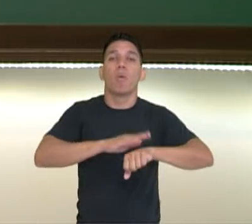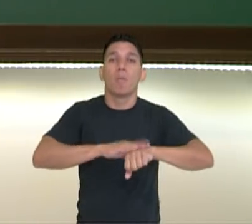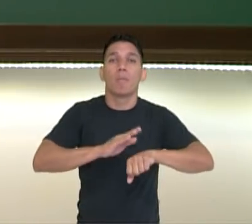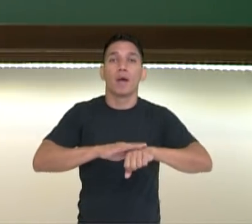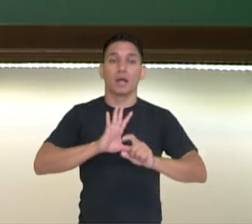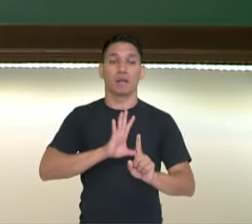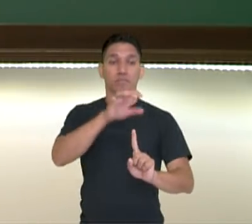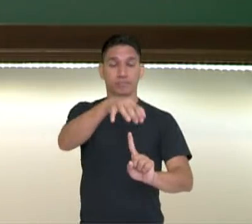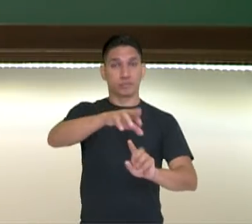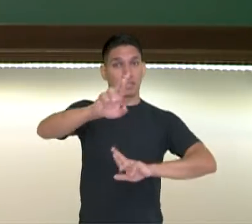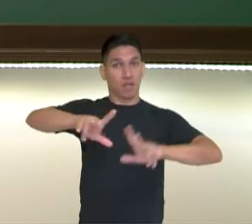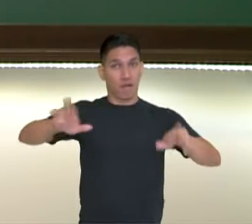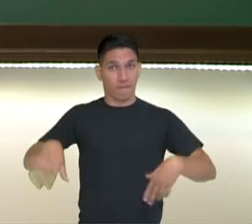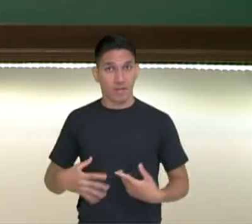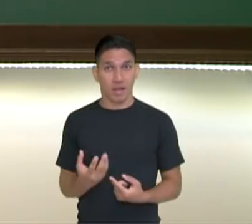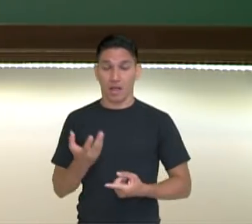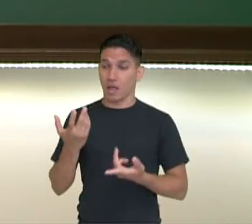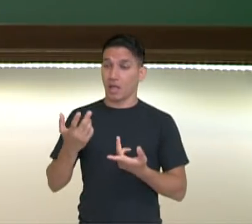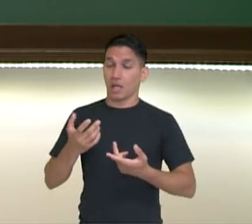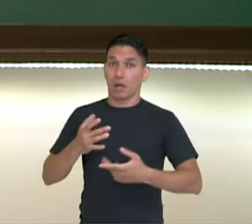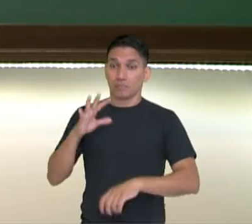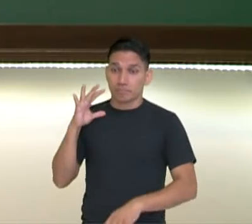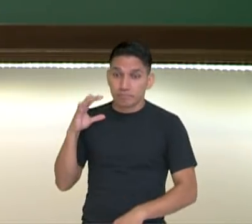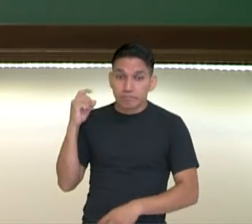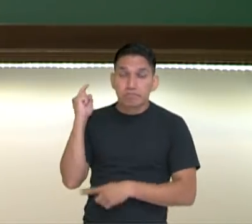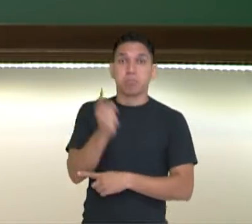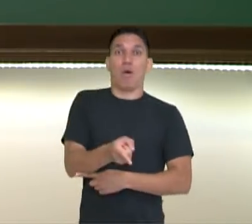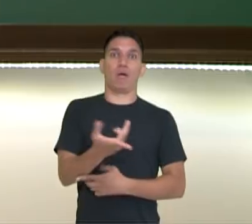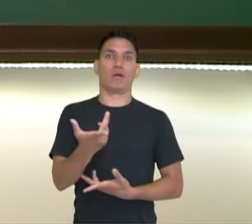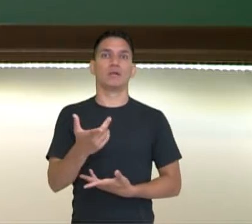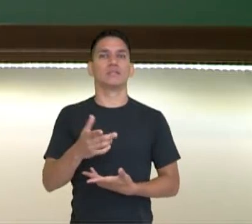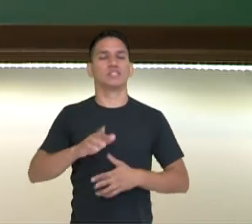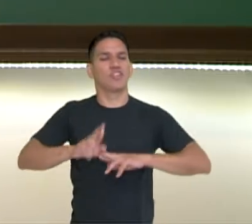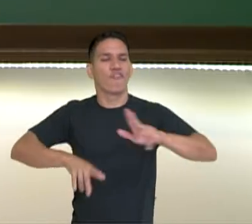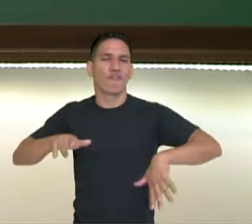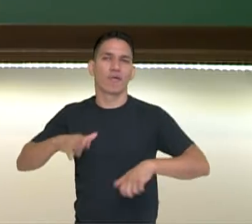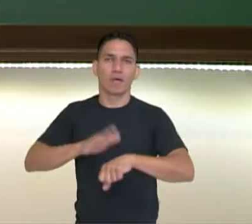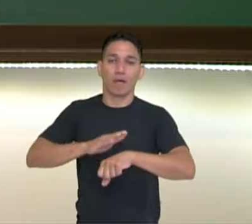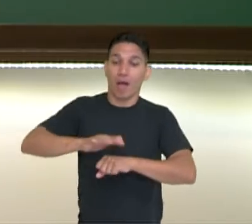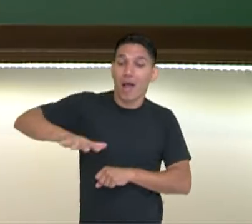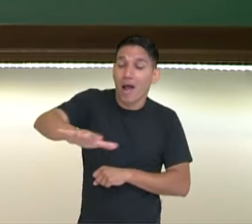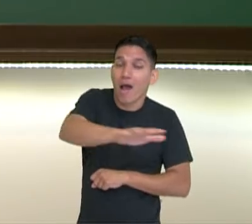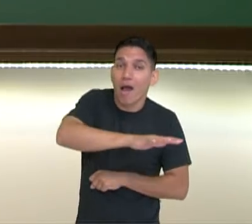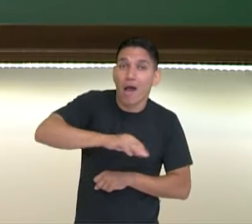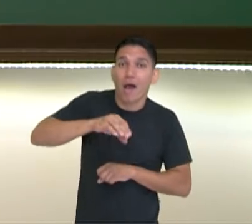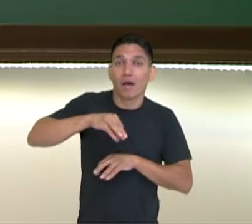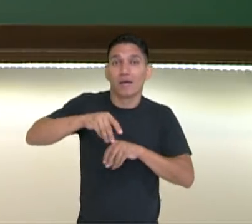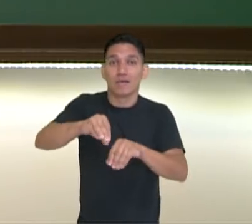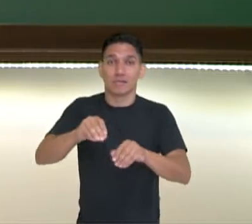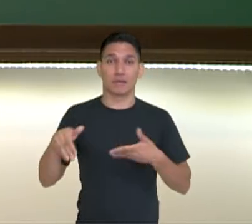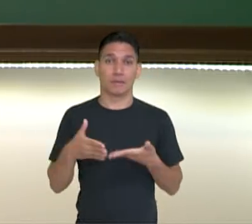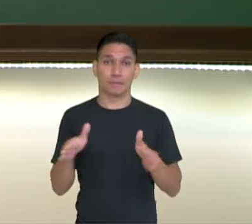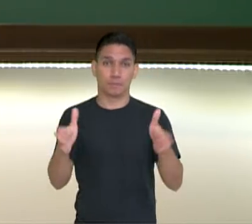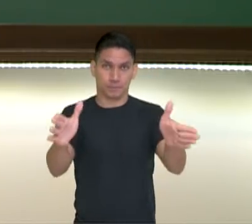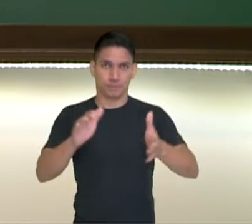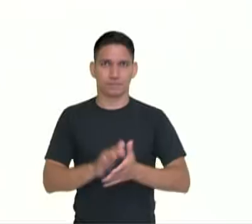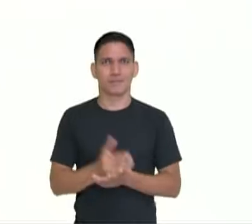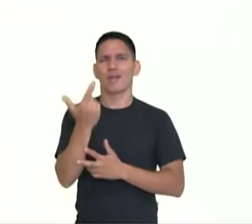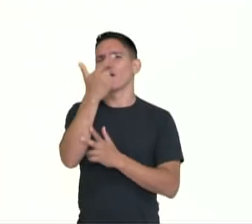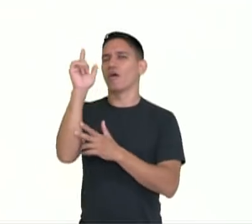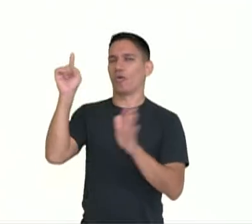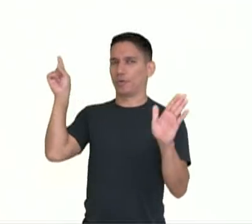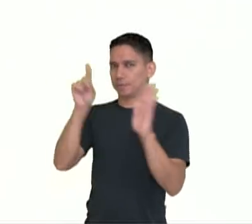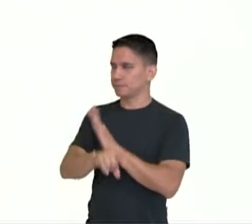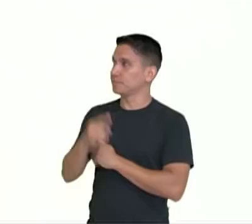reinos diferentes na história dessa região da Mesopotâmia. Então vamos para o nosso próximo quiz.